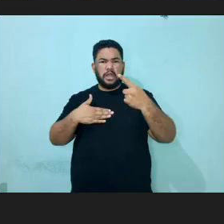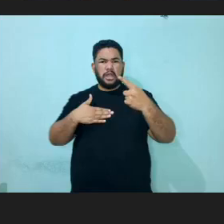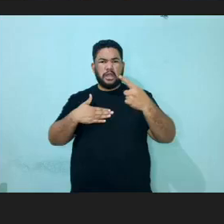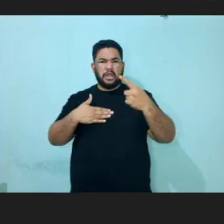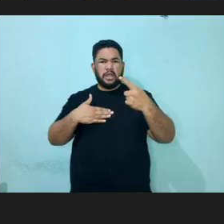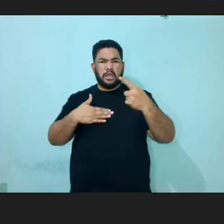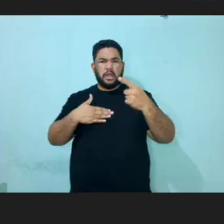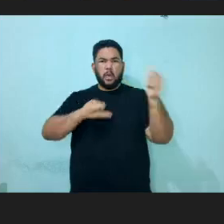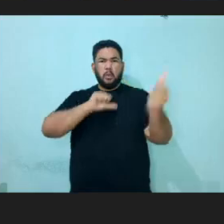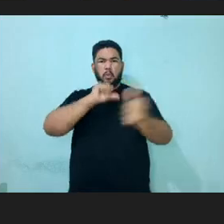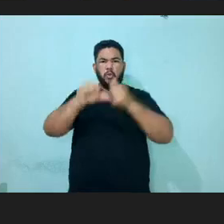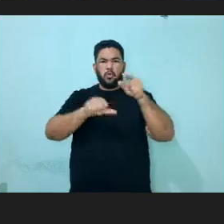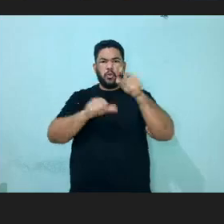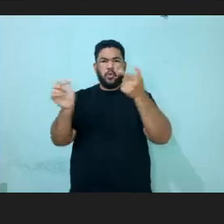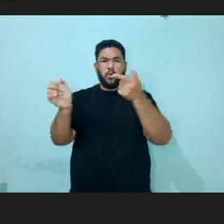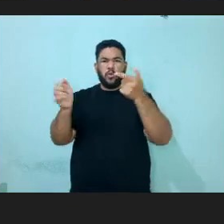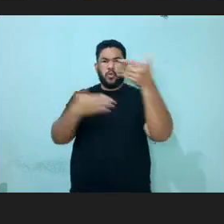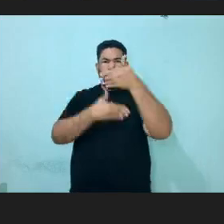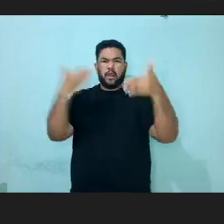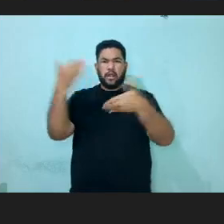Mudou o slide para vocês?